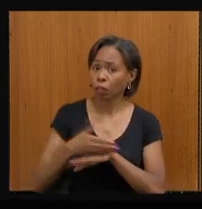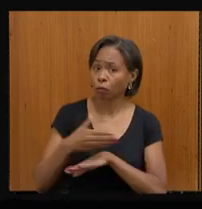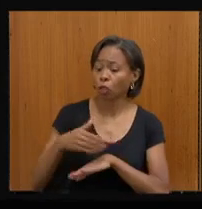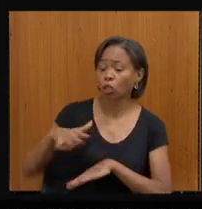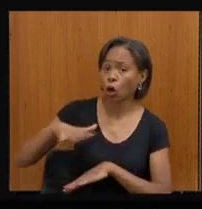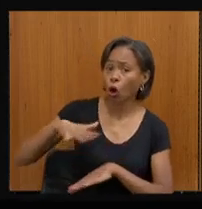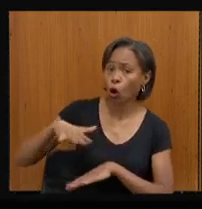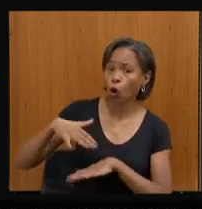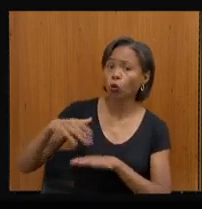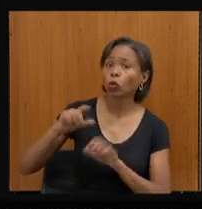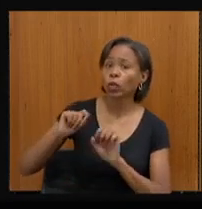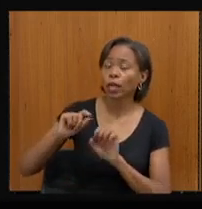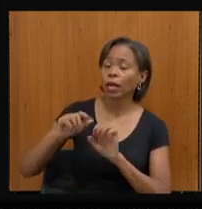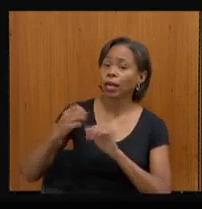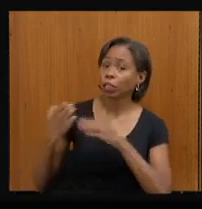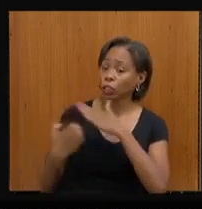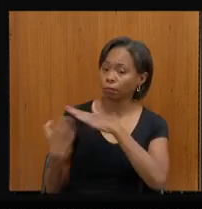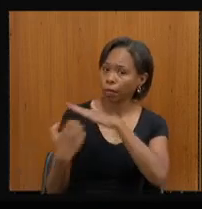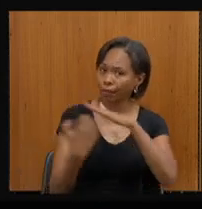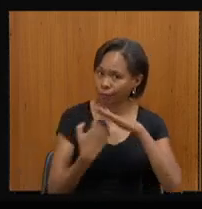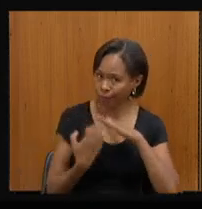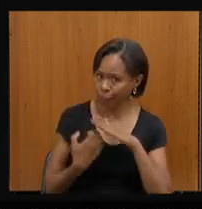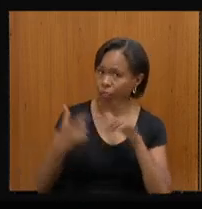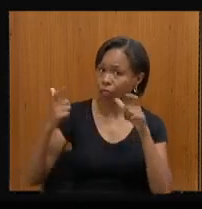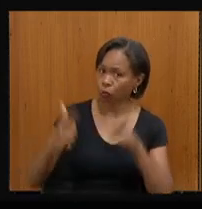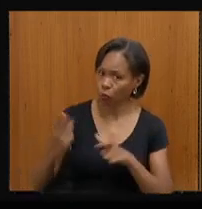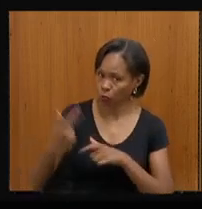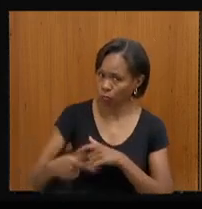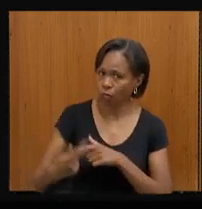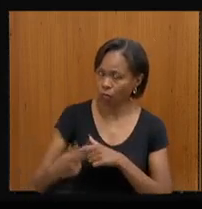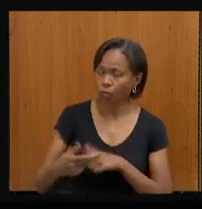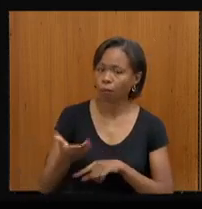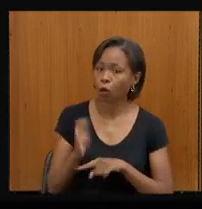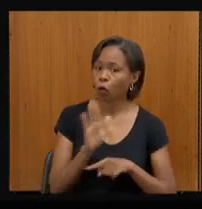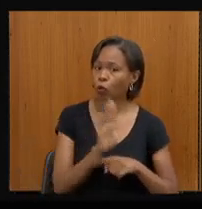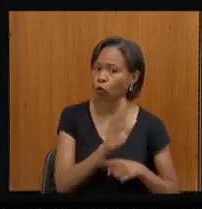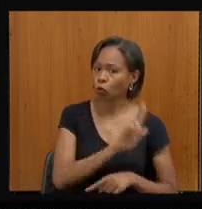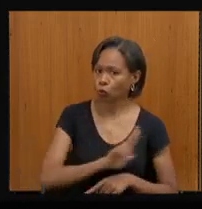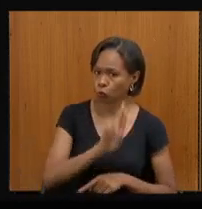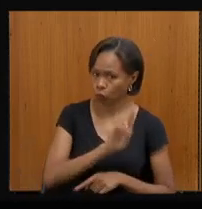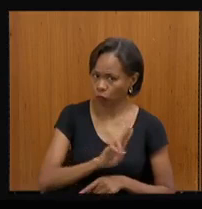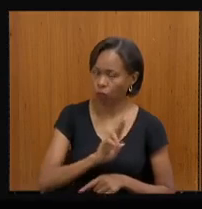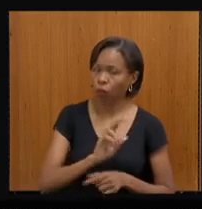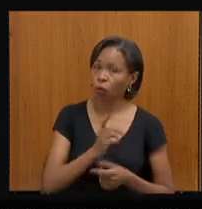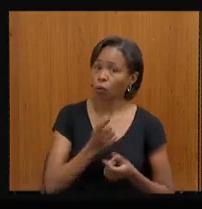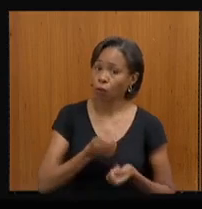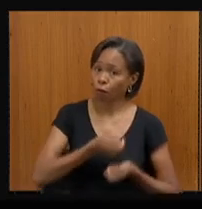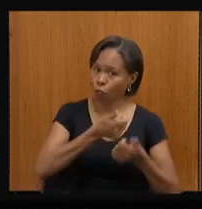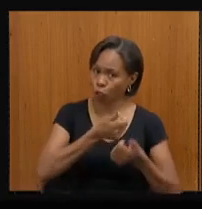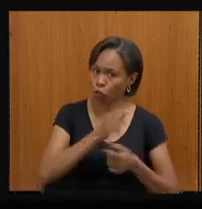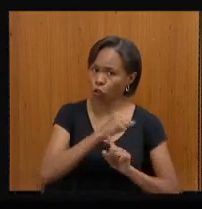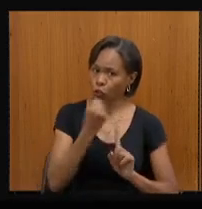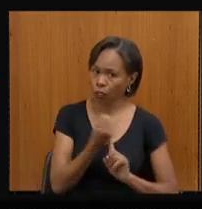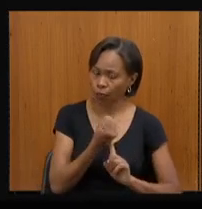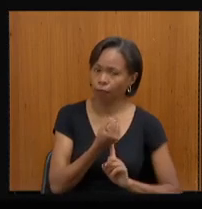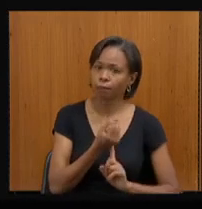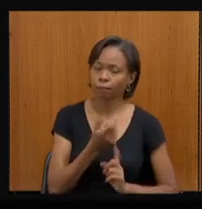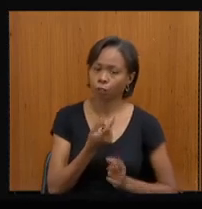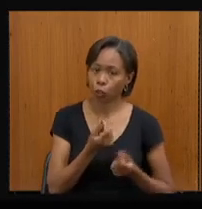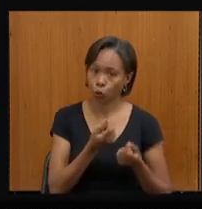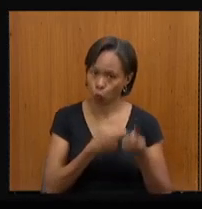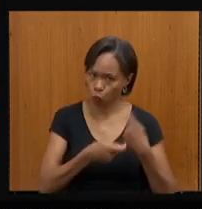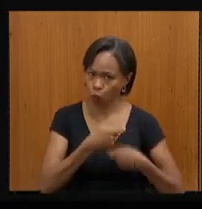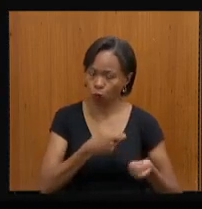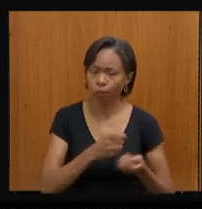empresariado local para utilizar as redes sociais EA como um e depois passou eu